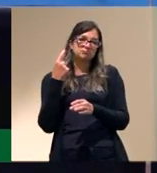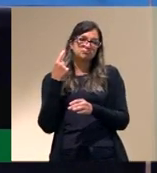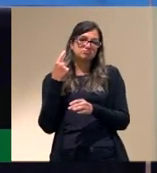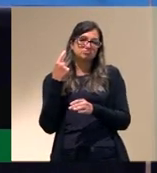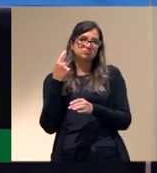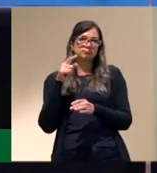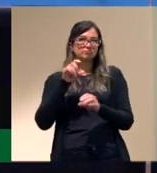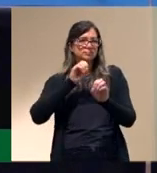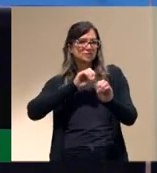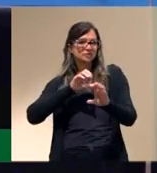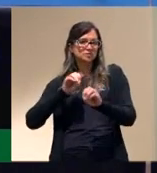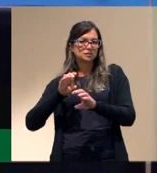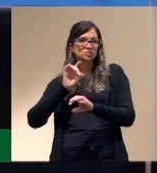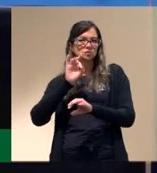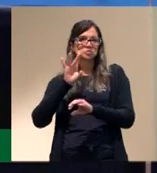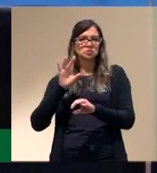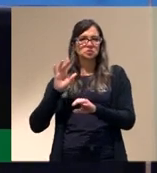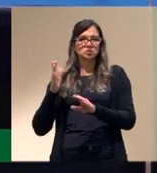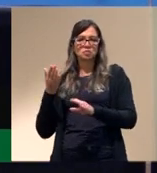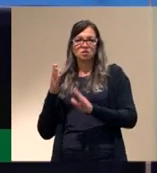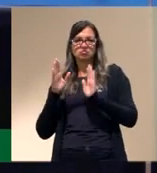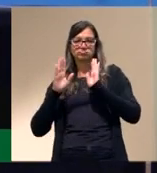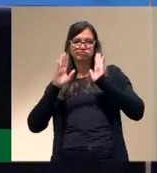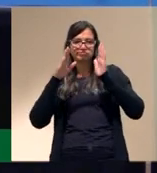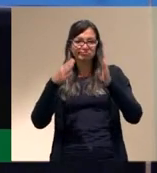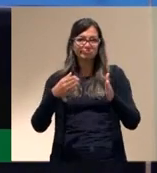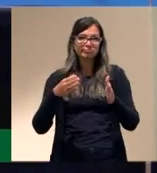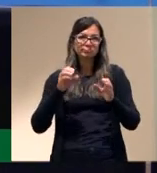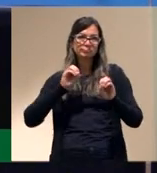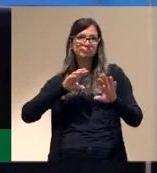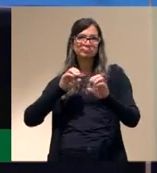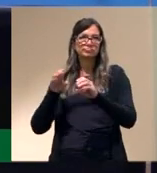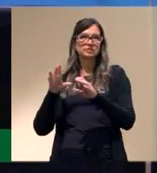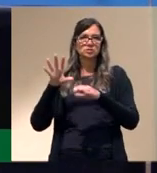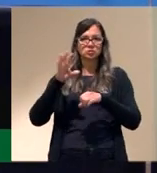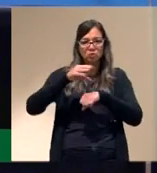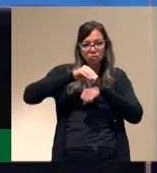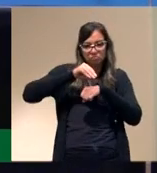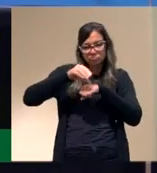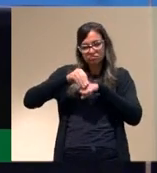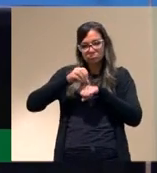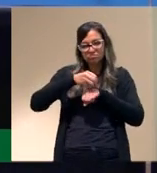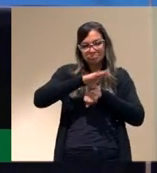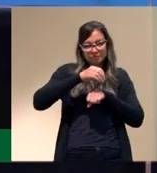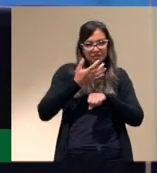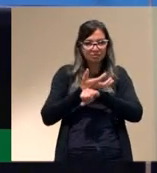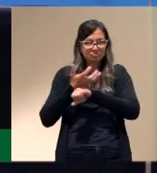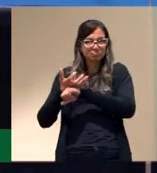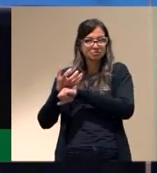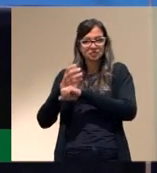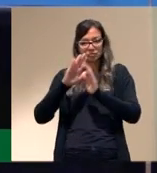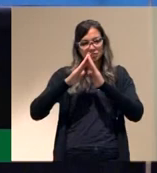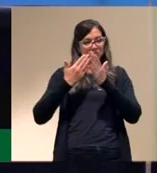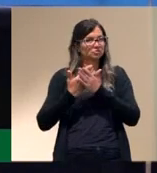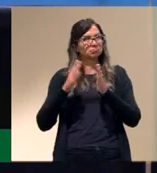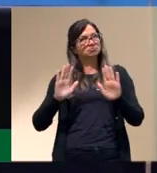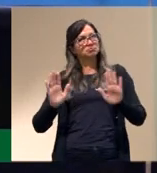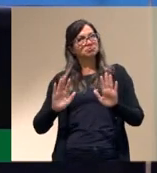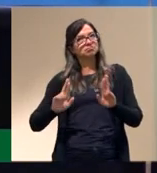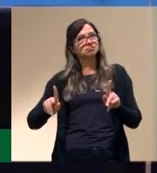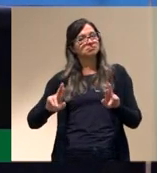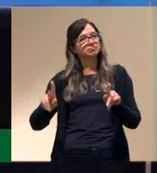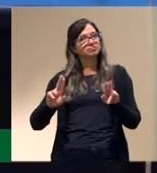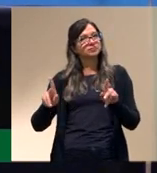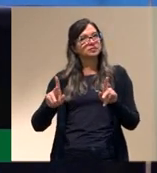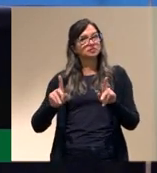um ensino instrumental, uma assimilação de conteúdos escolares. Eu considero